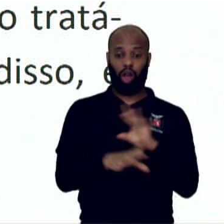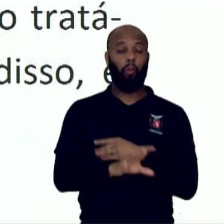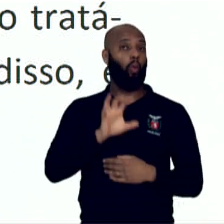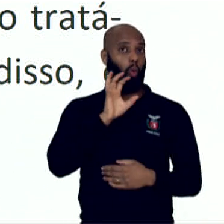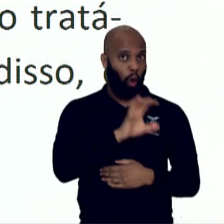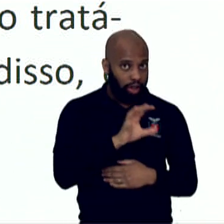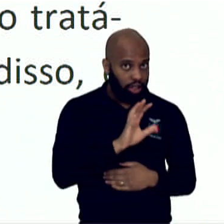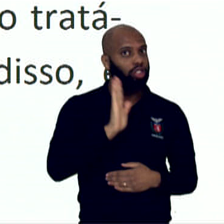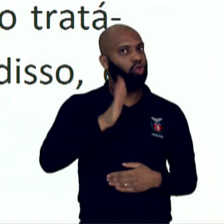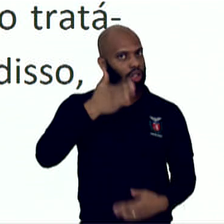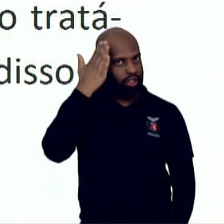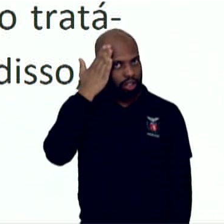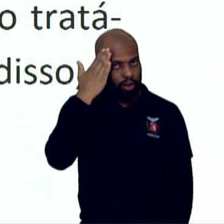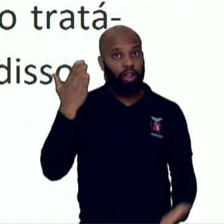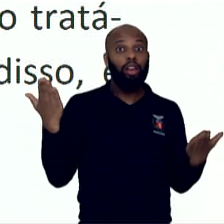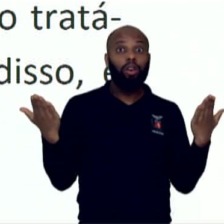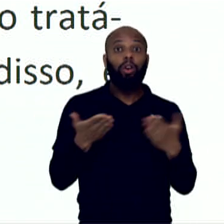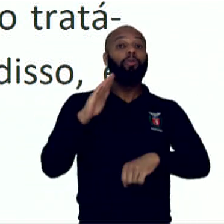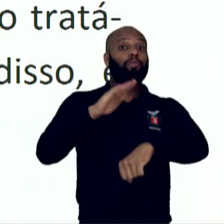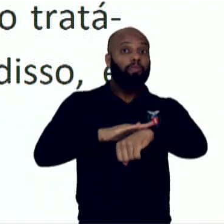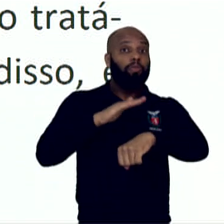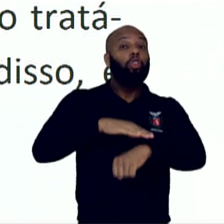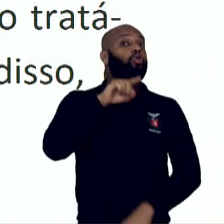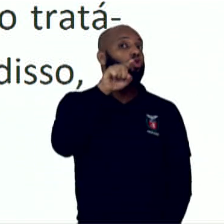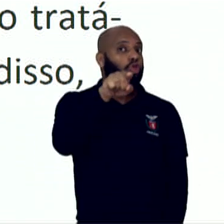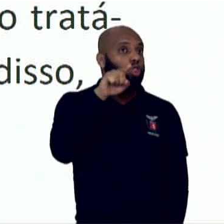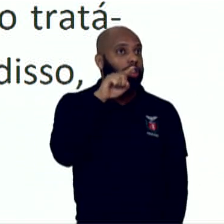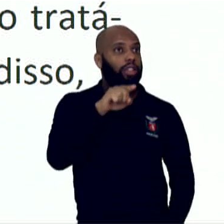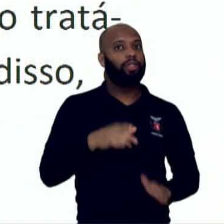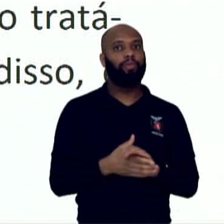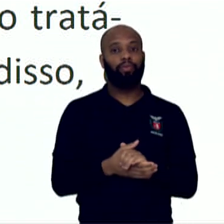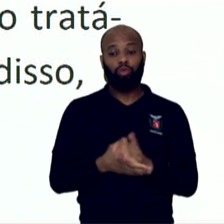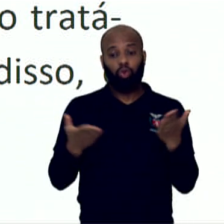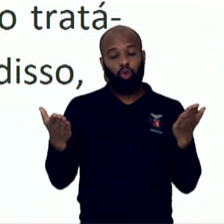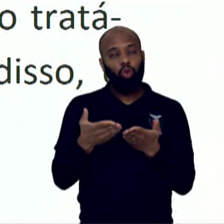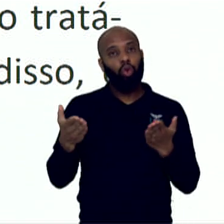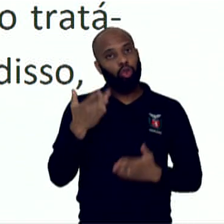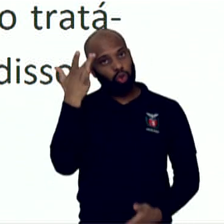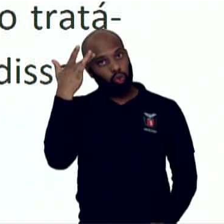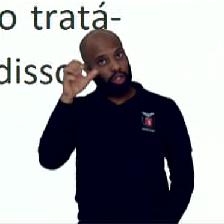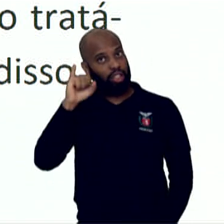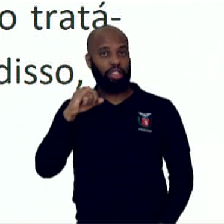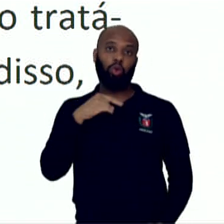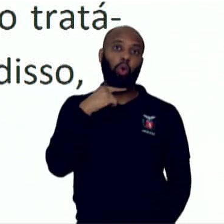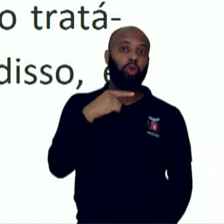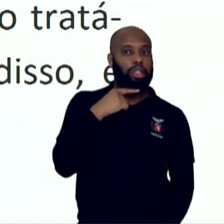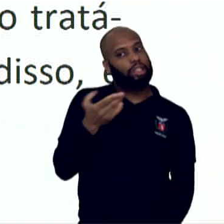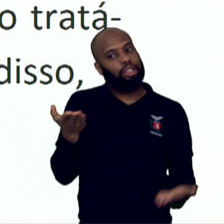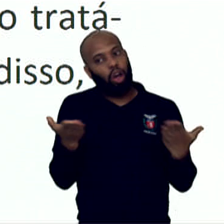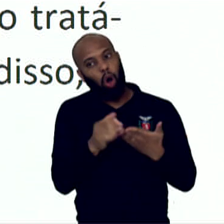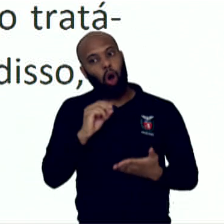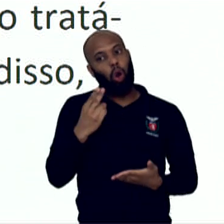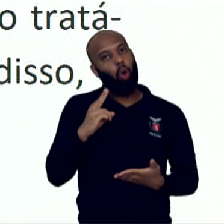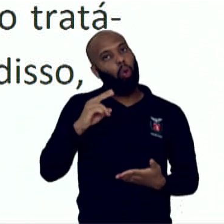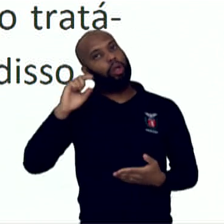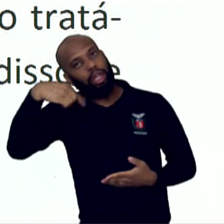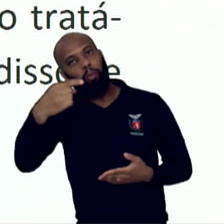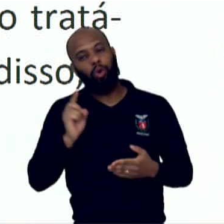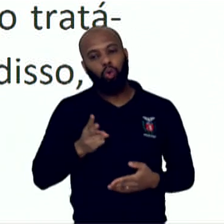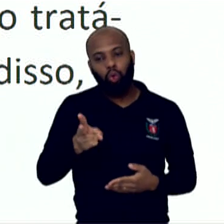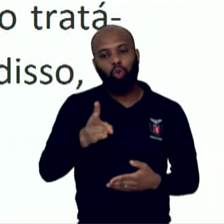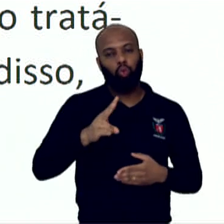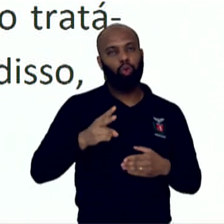que você vai fazer agora? Possivelmente não dê tempo, mas se der tempo, vai fazer agora, né? Senão, você conclui depois,